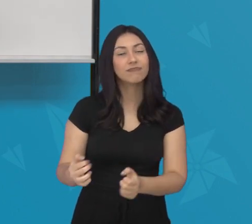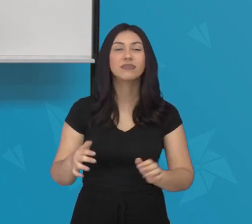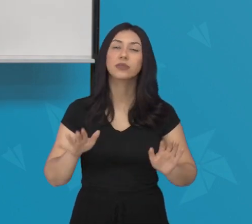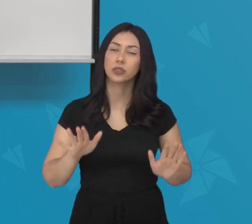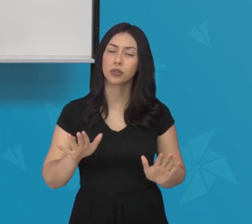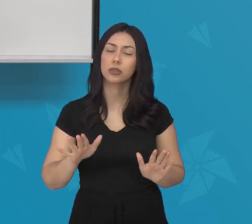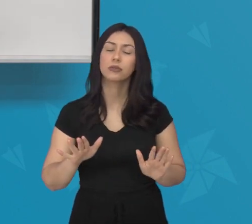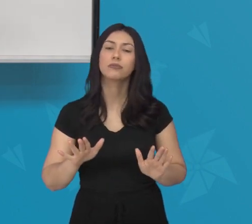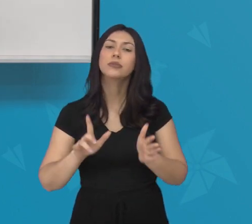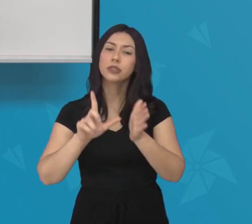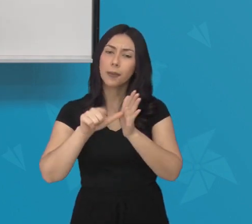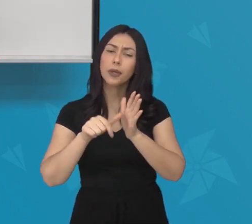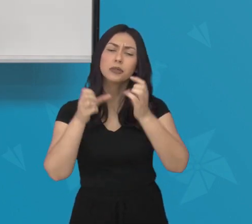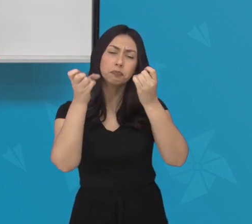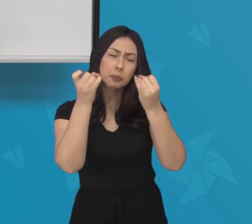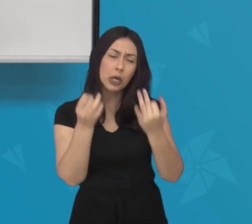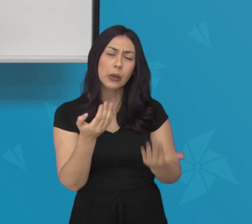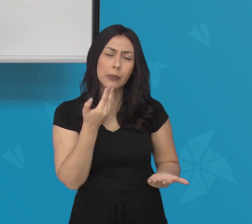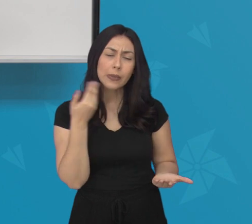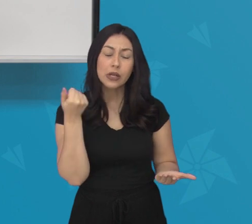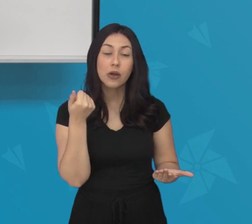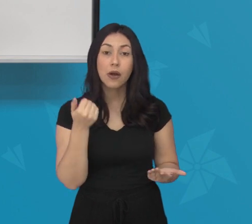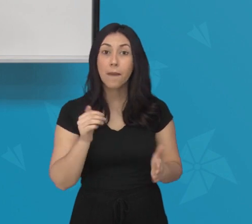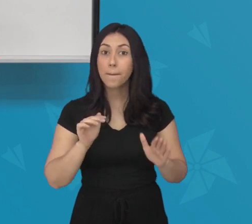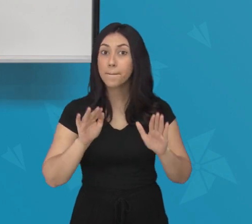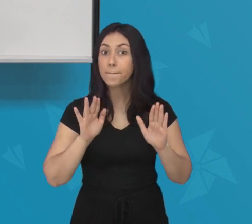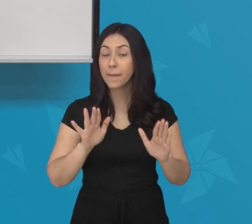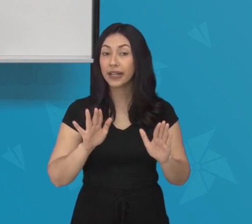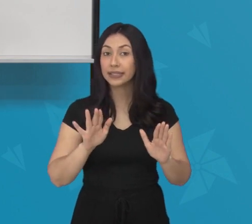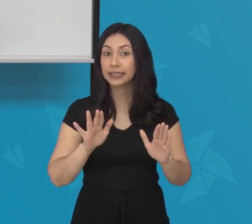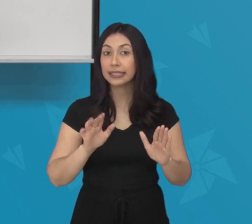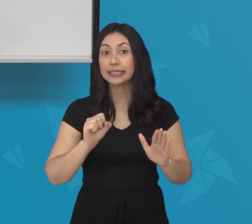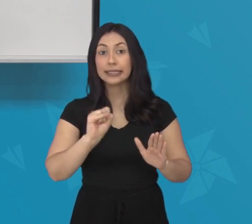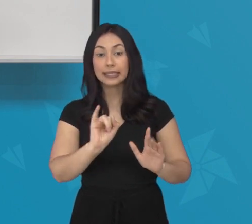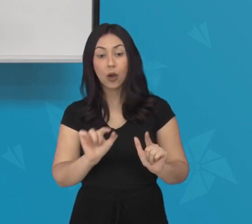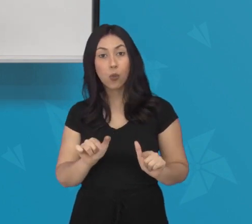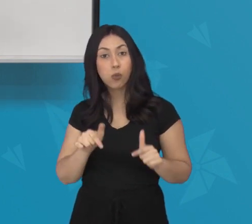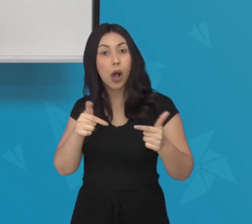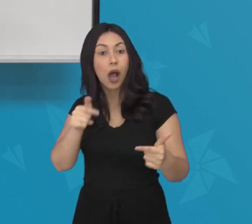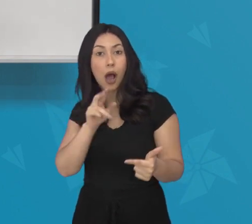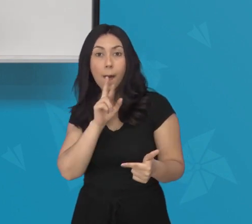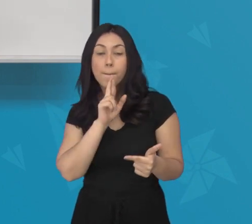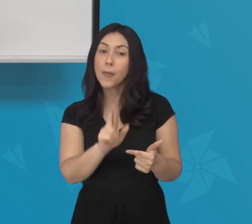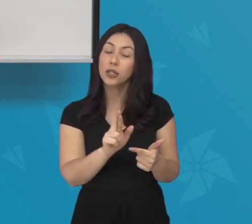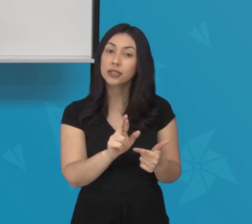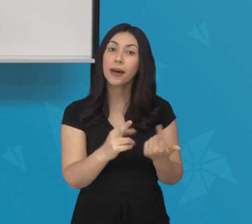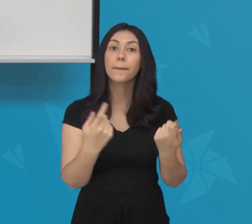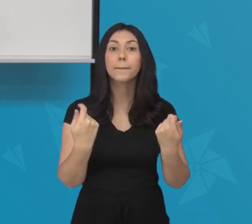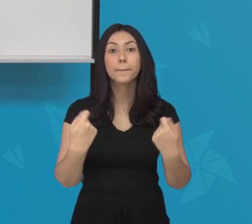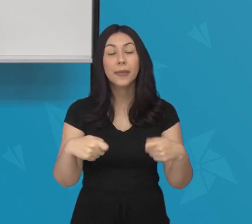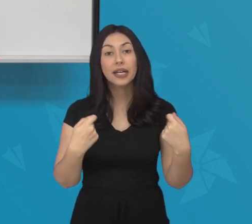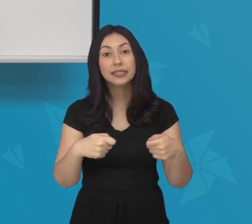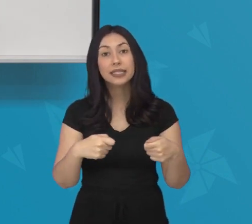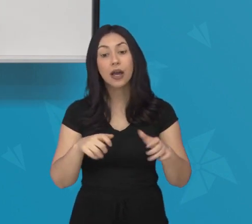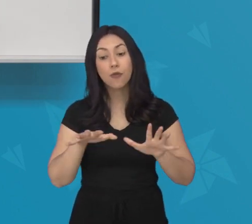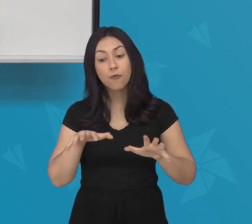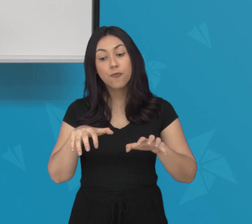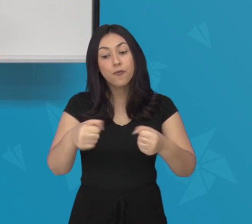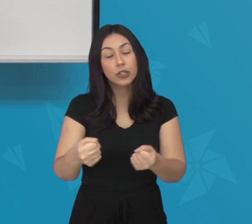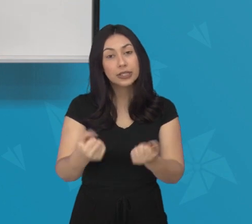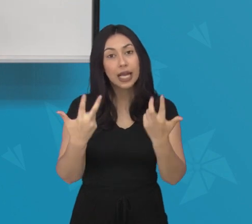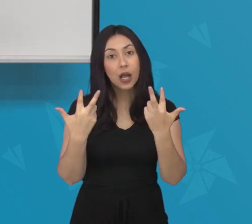gente vai discutir no momento certo, mas um para-ação-reação exige que as forças sejam de mesma natureza.